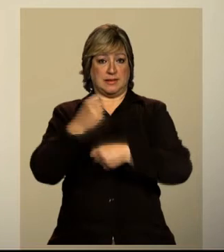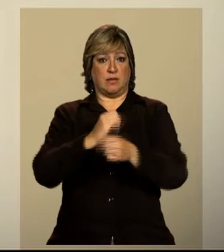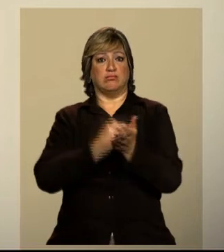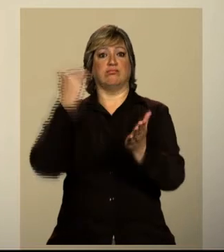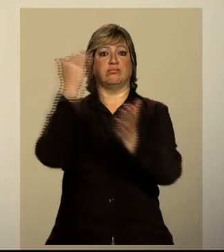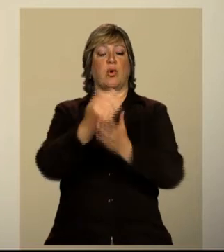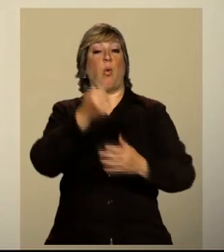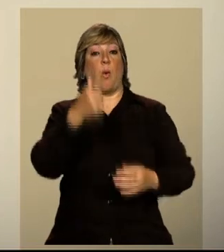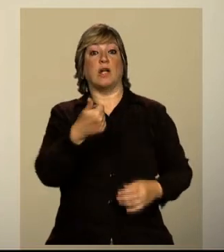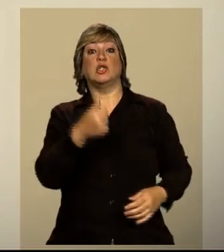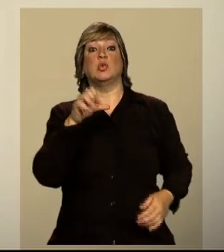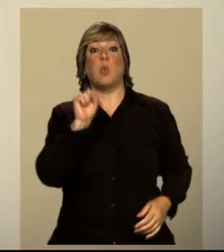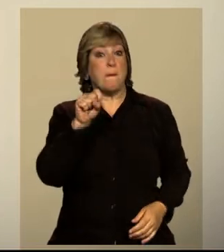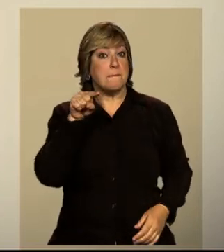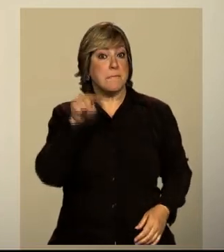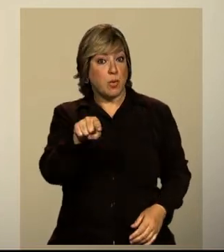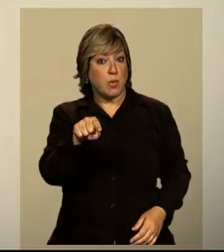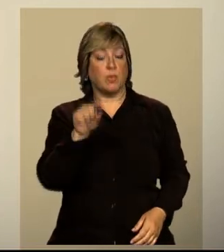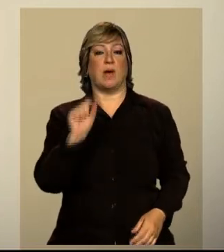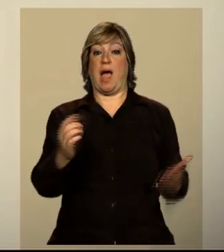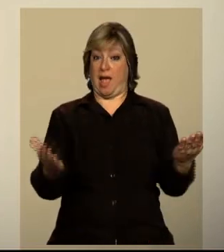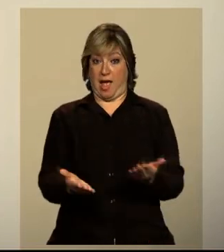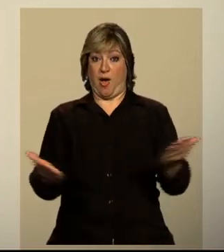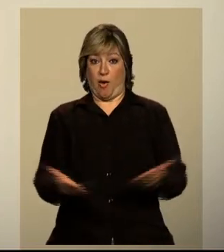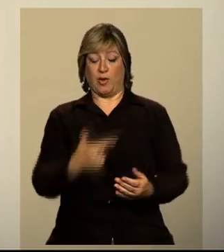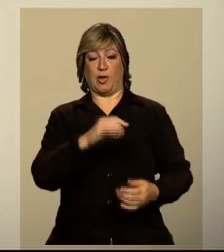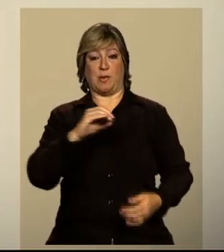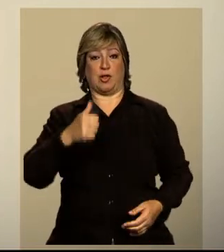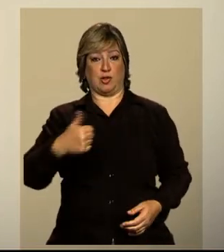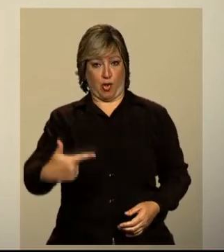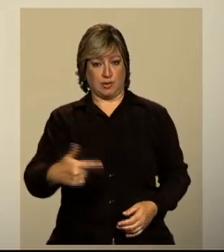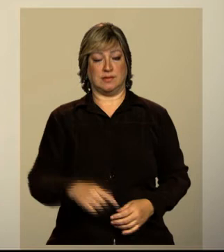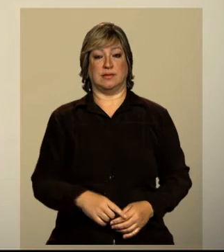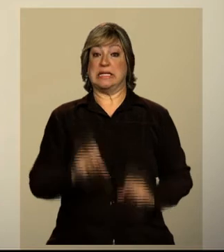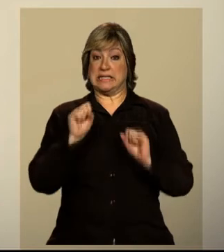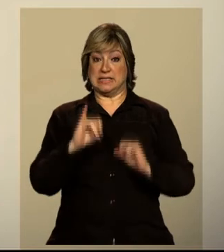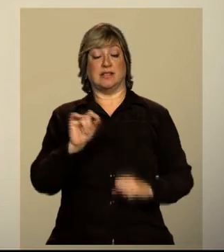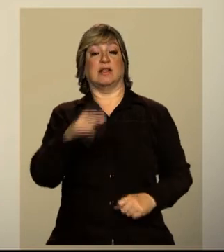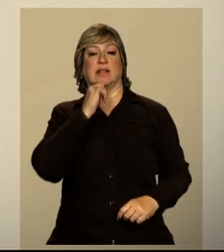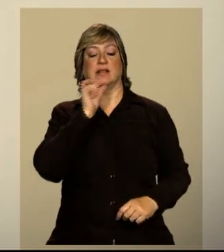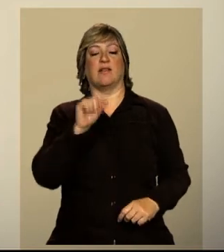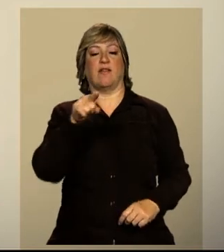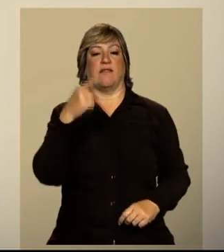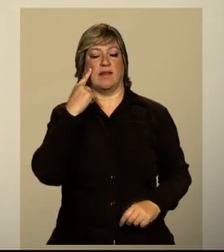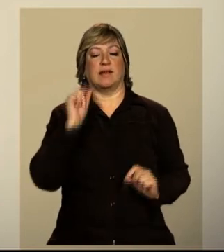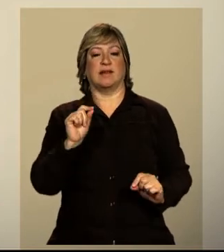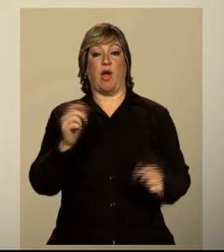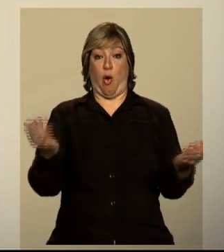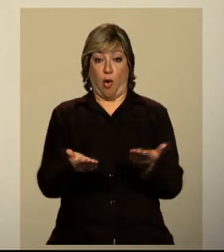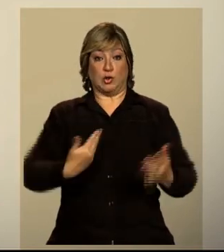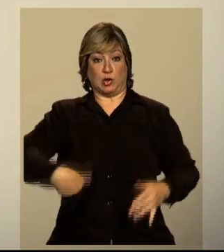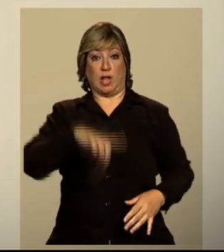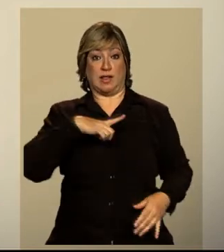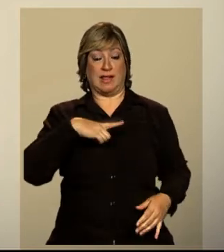passado para quase 18 mil agora em 2012 se você considerar Luciano que hoje